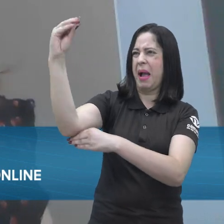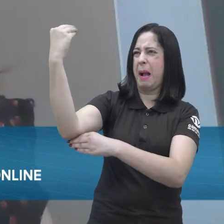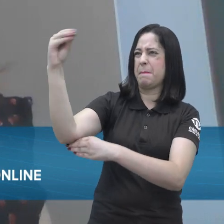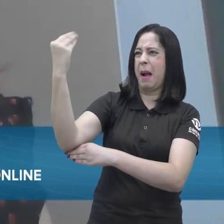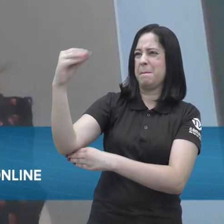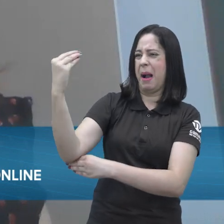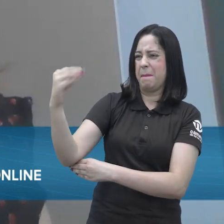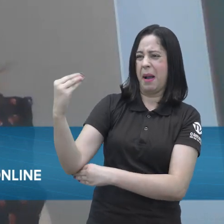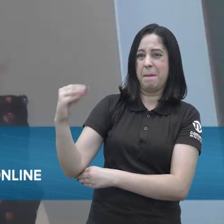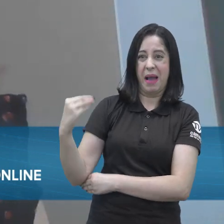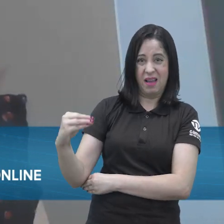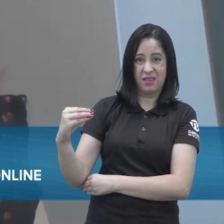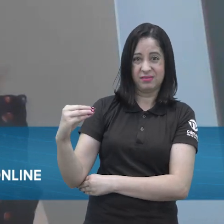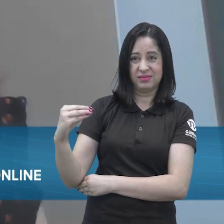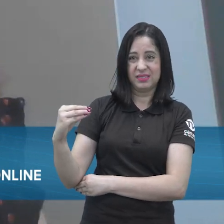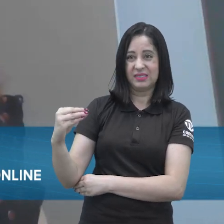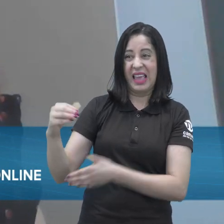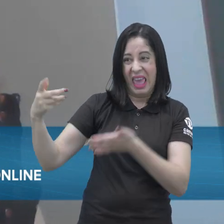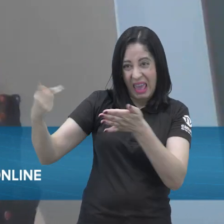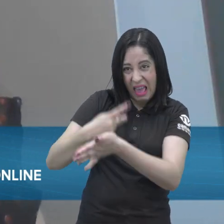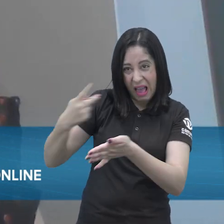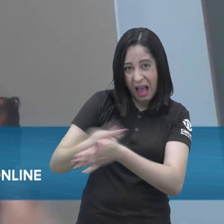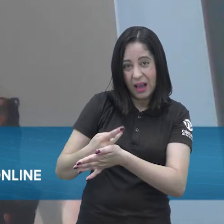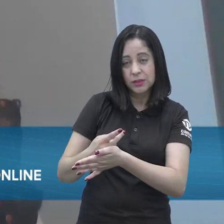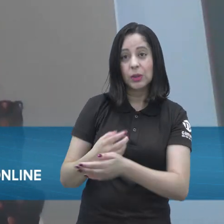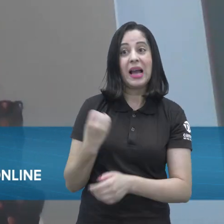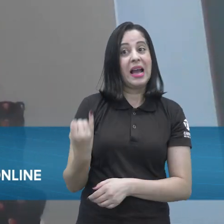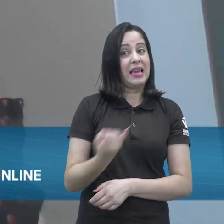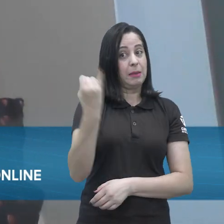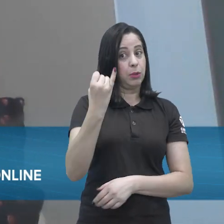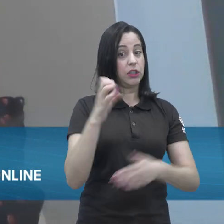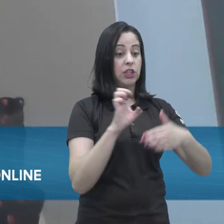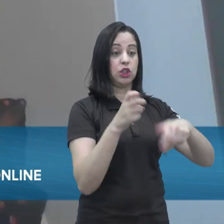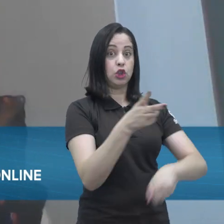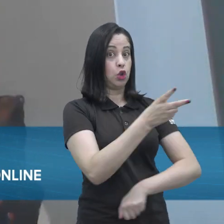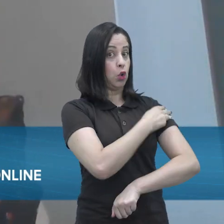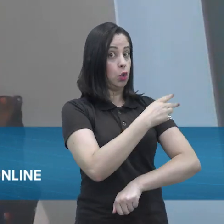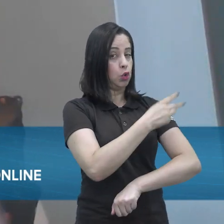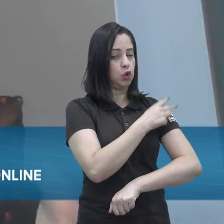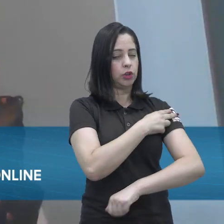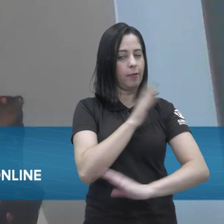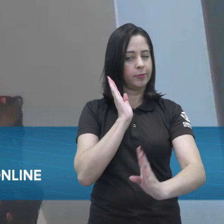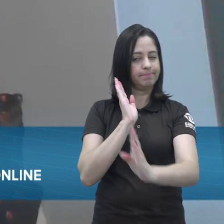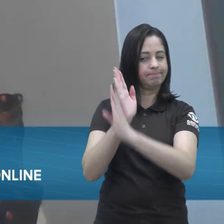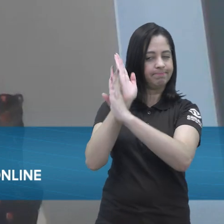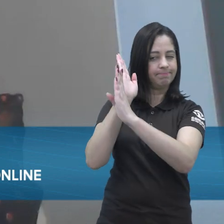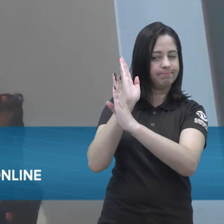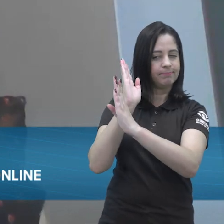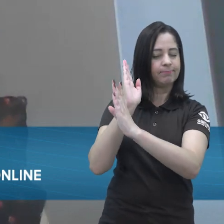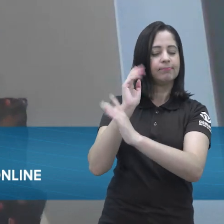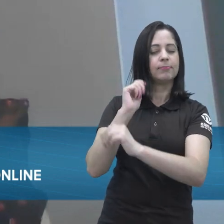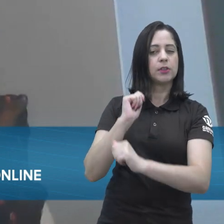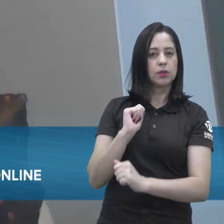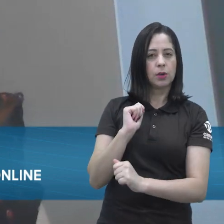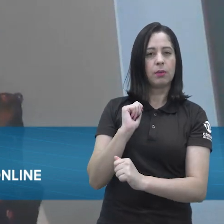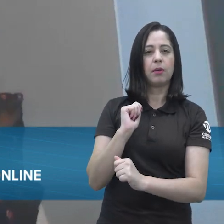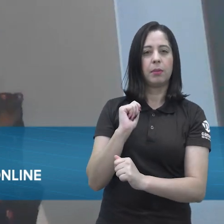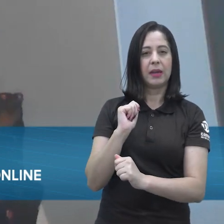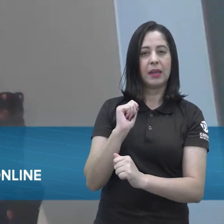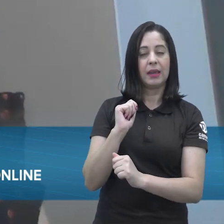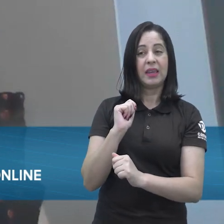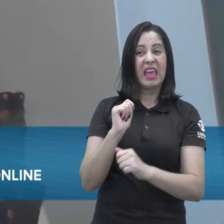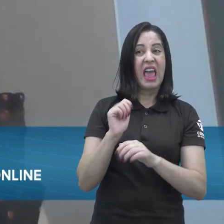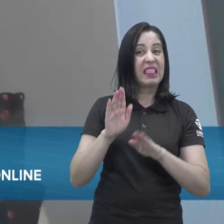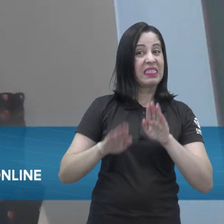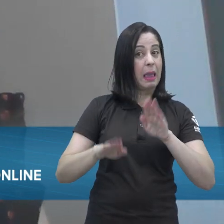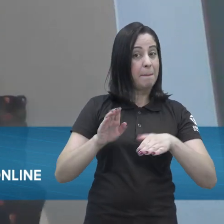que precisa ser tratada como crise, é importante diagnosticar, né, ponderar ali a situação,